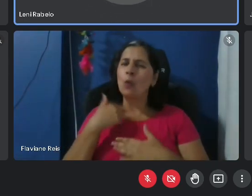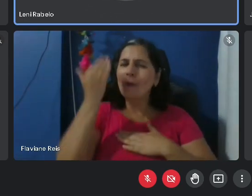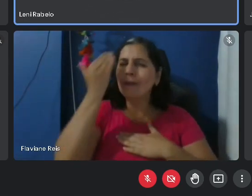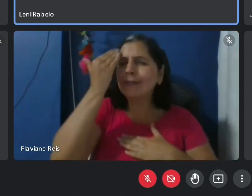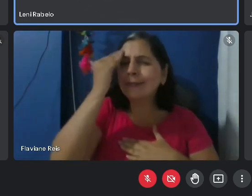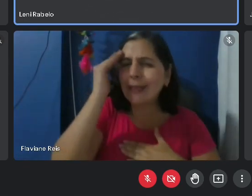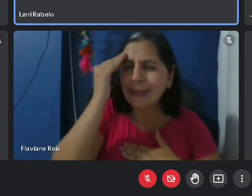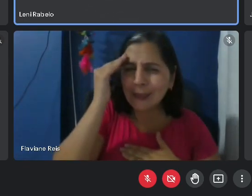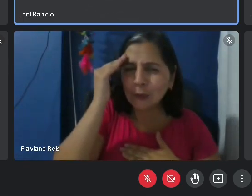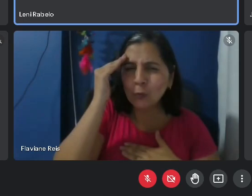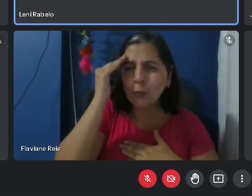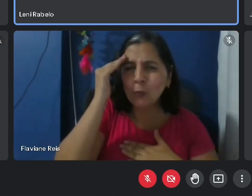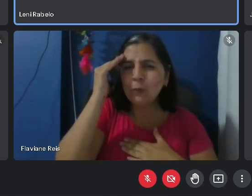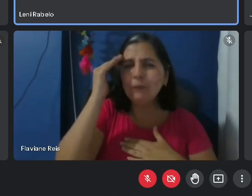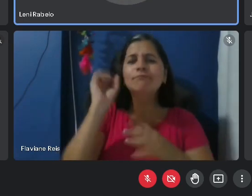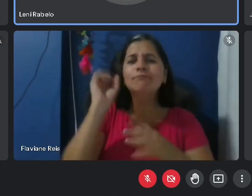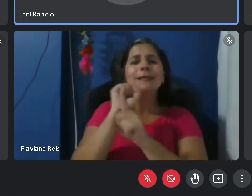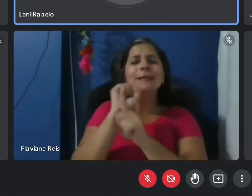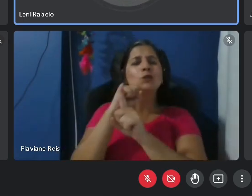Vocês